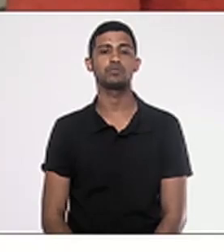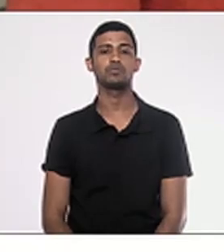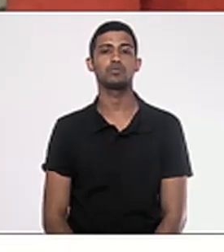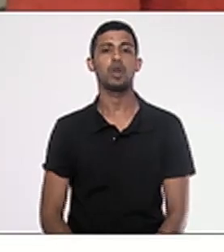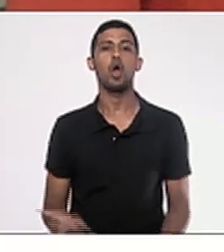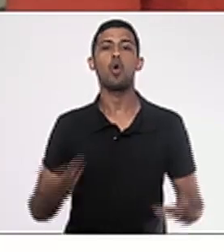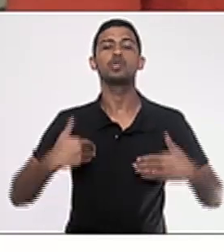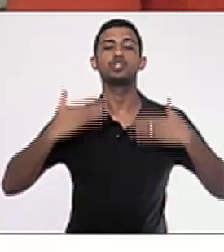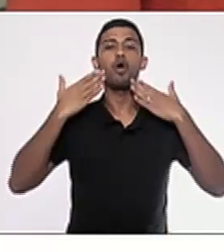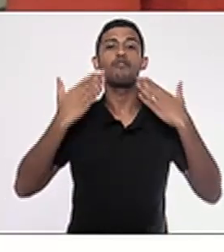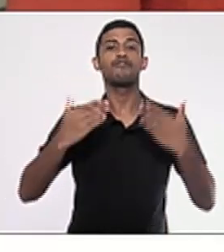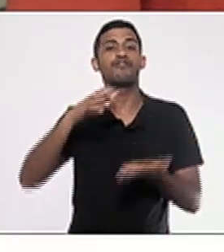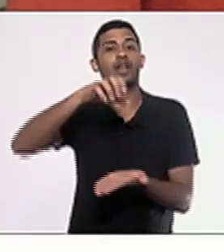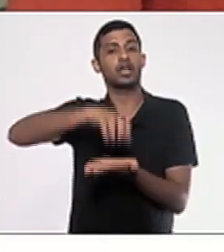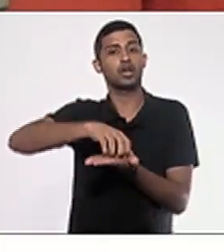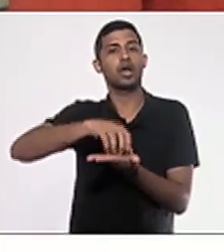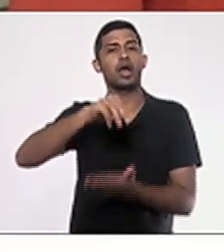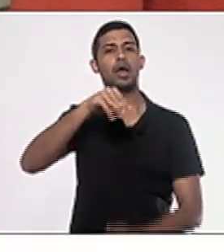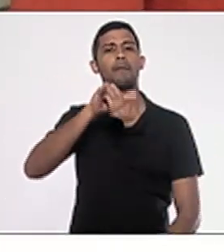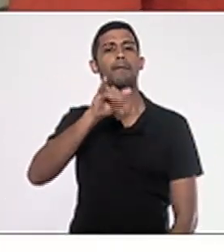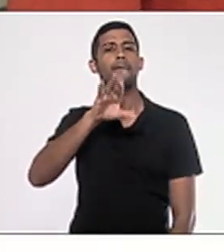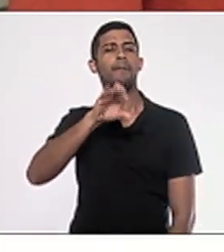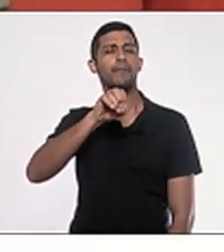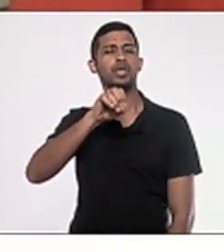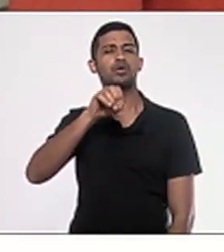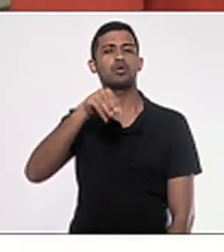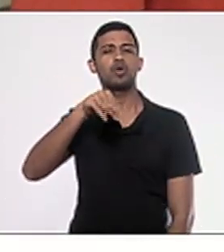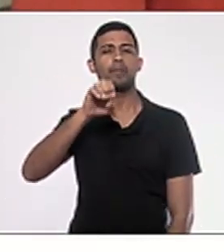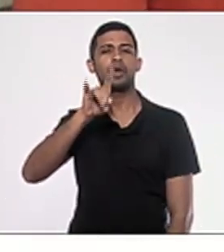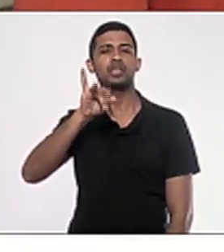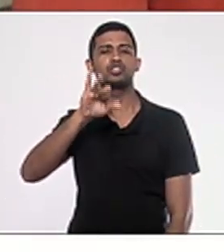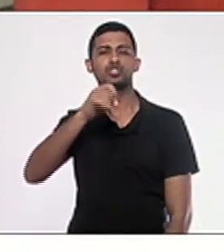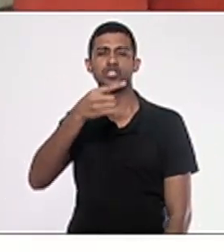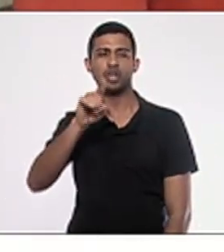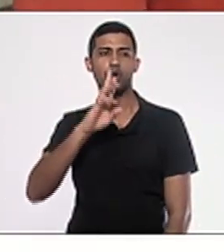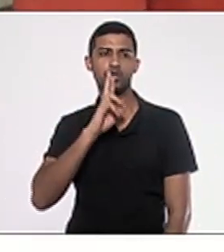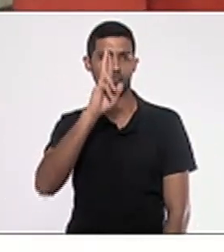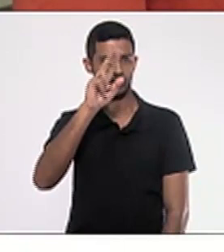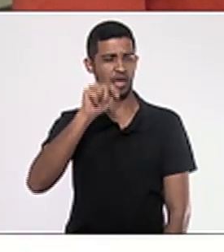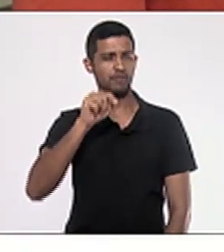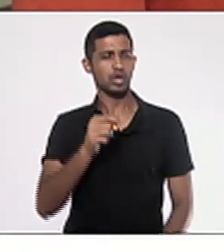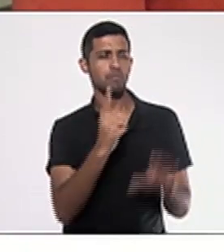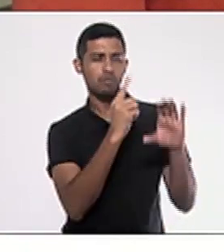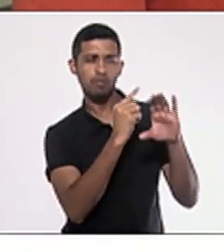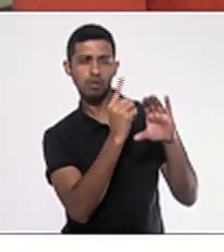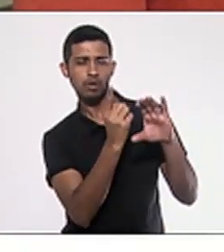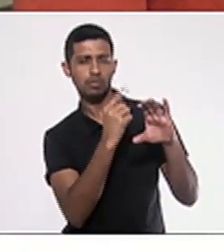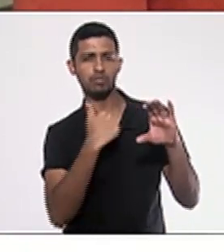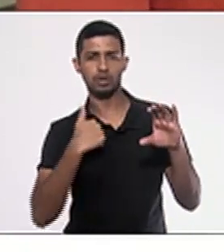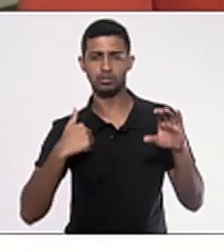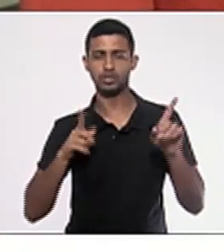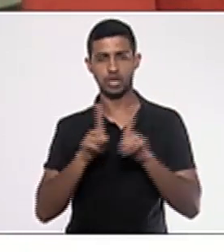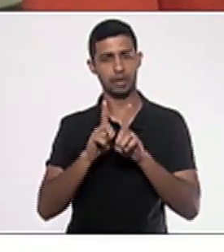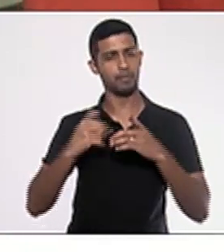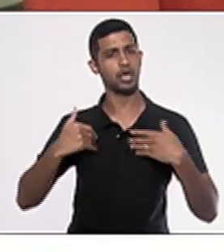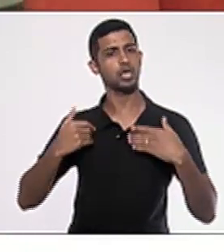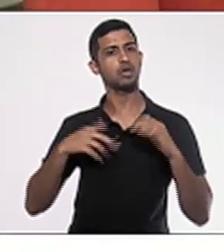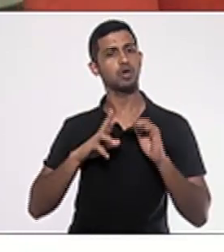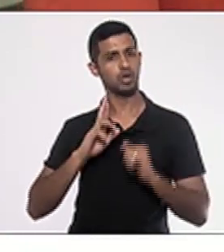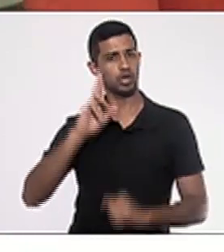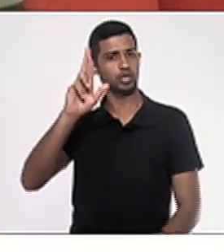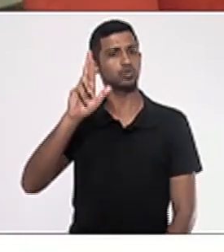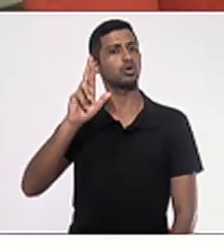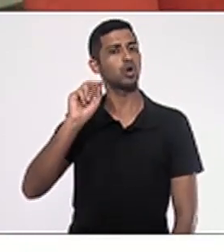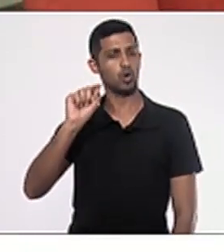do departamento de micromedição que cuida dos hidrômetros e sou responsável por